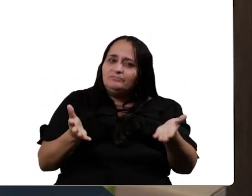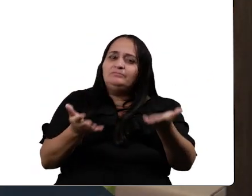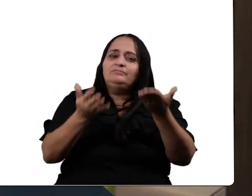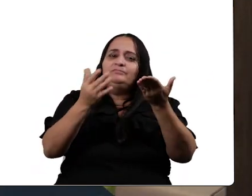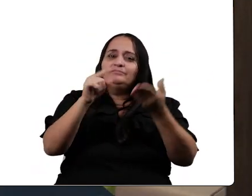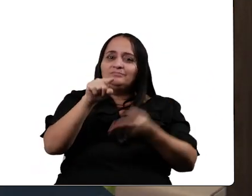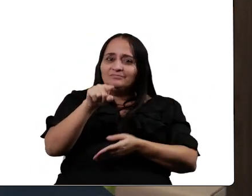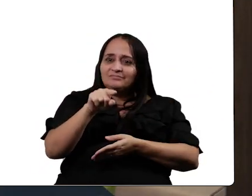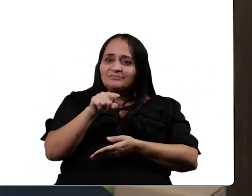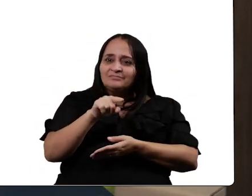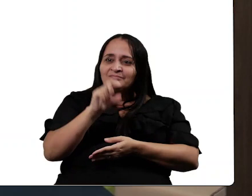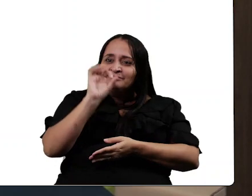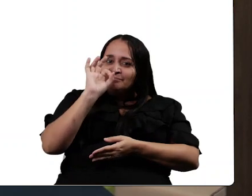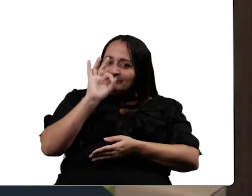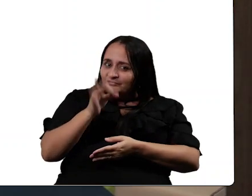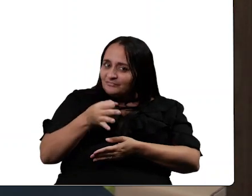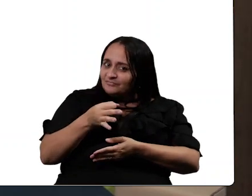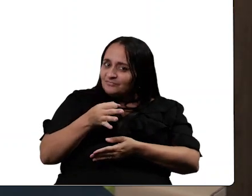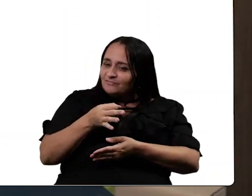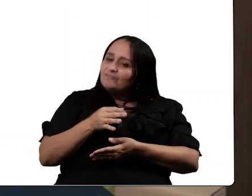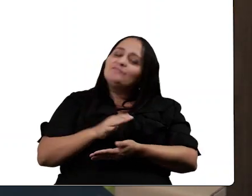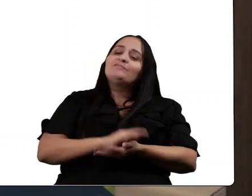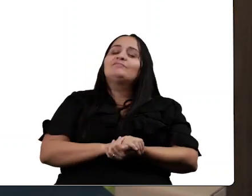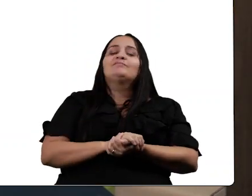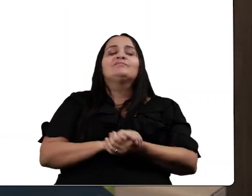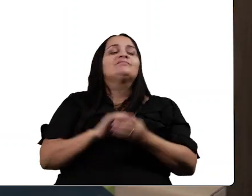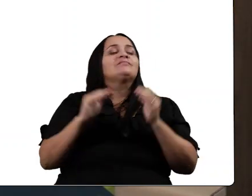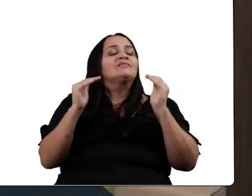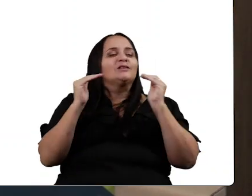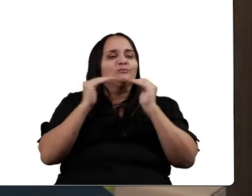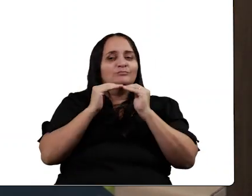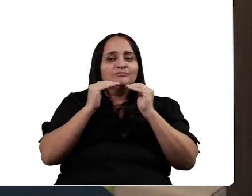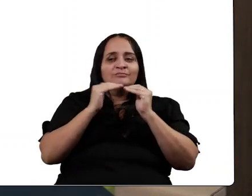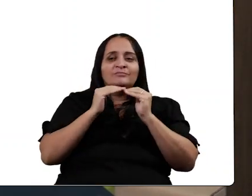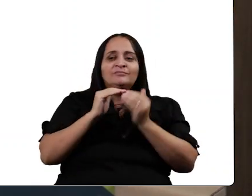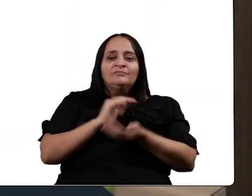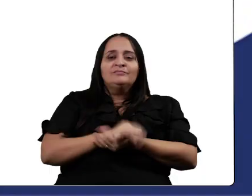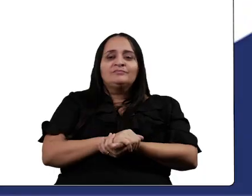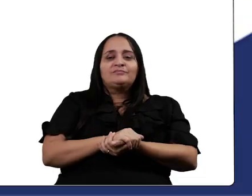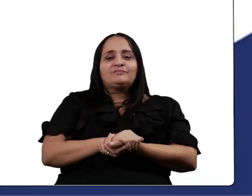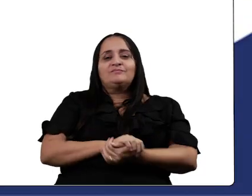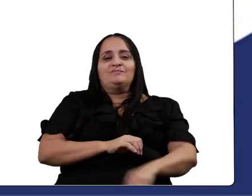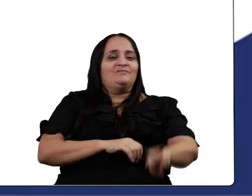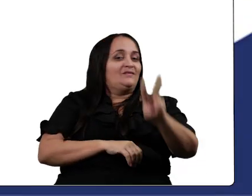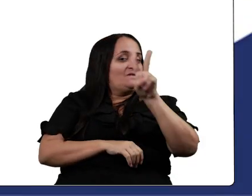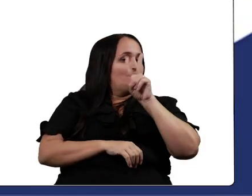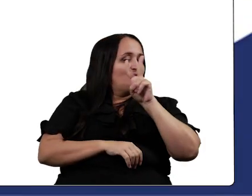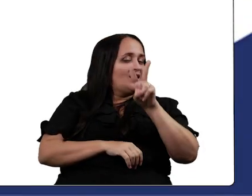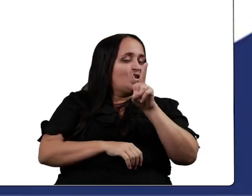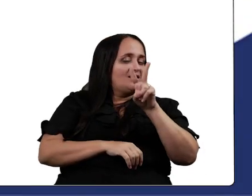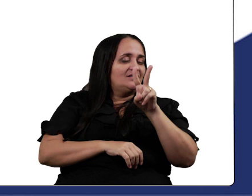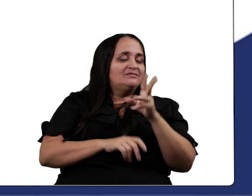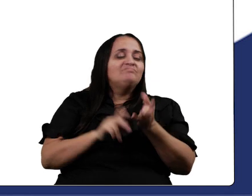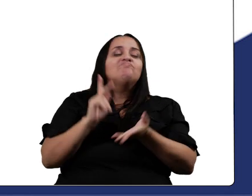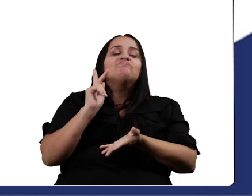a viajar pelo Brasil? É? Pronto, eu concordo com você. Vamos ver então. Isso aí,